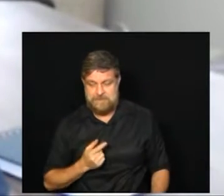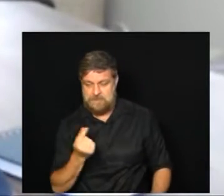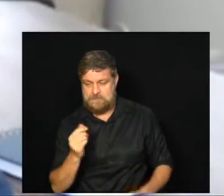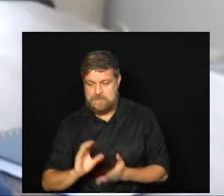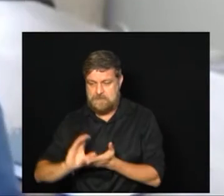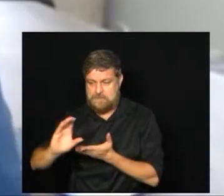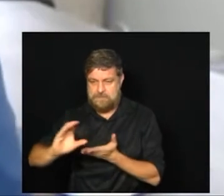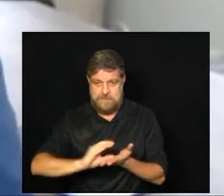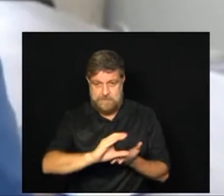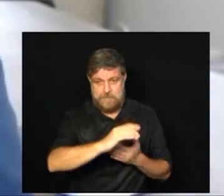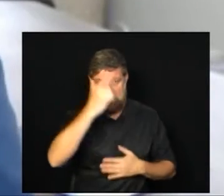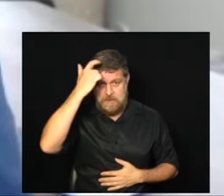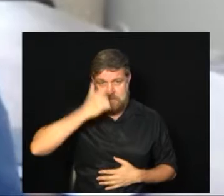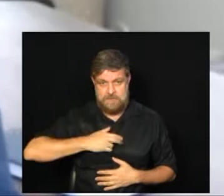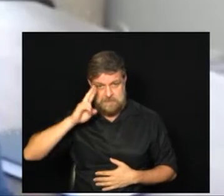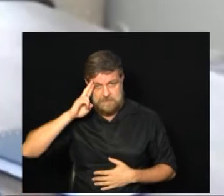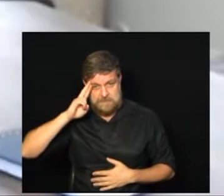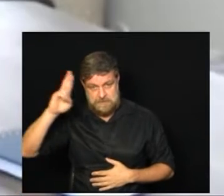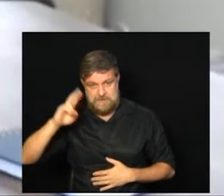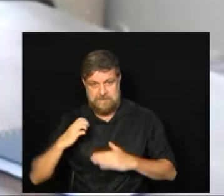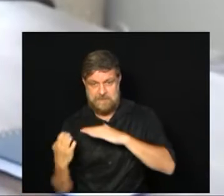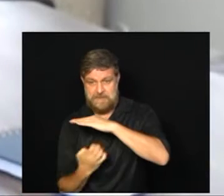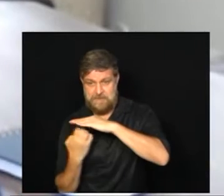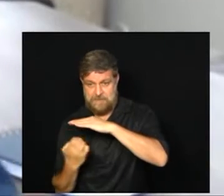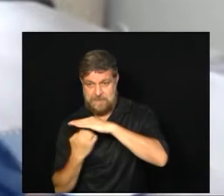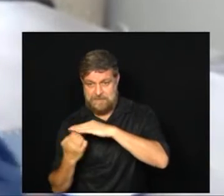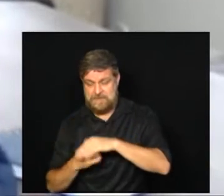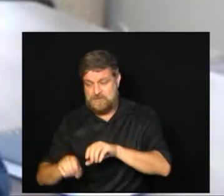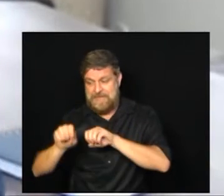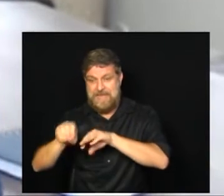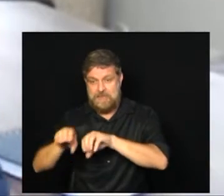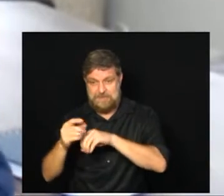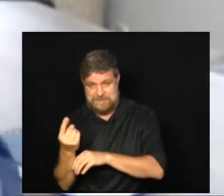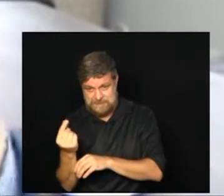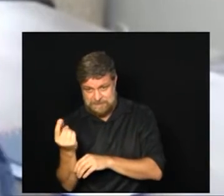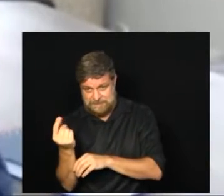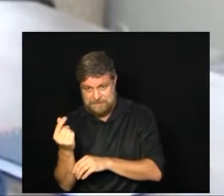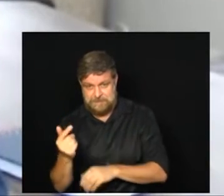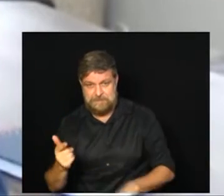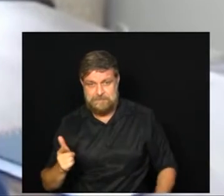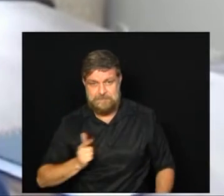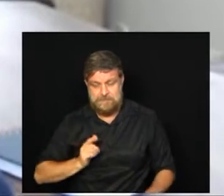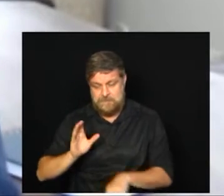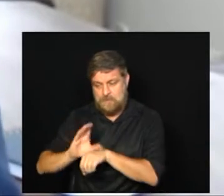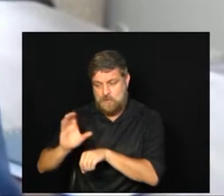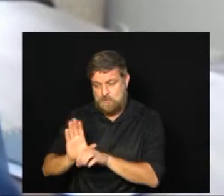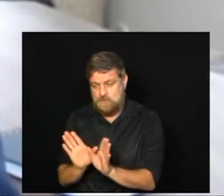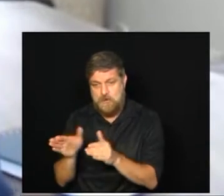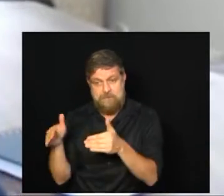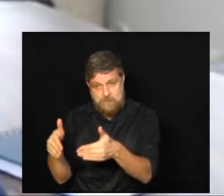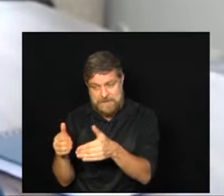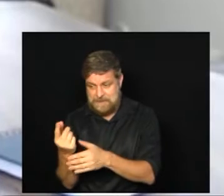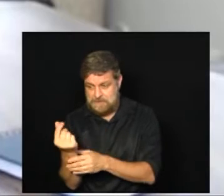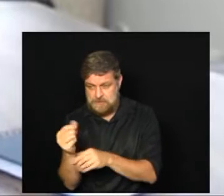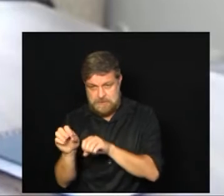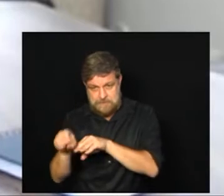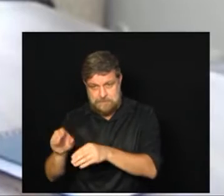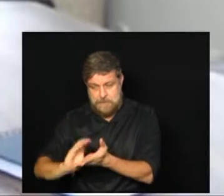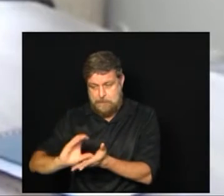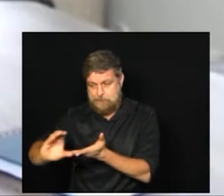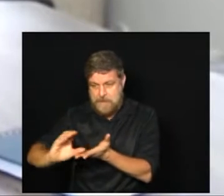Eu sou proprietário da CESP Educação Financeira, que é uma empresa de cursos voltados para a educação financeira e investimentos, e